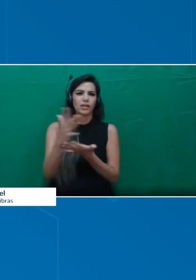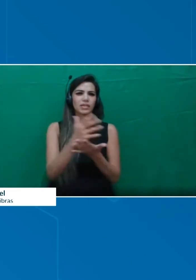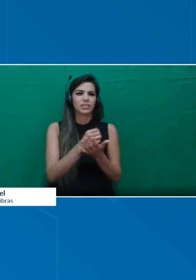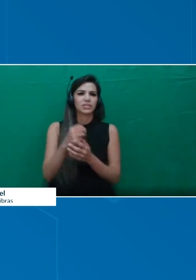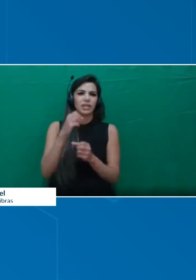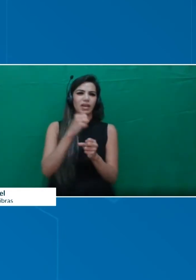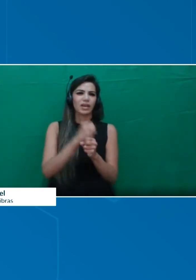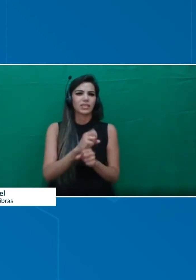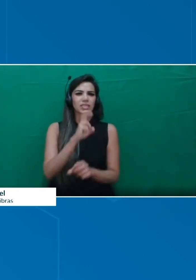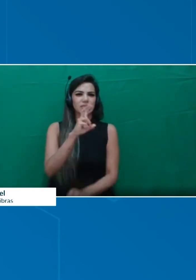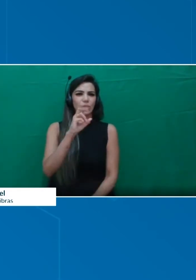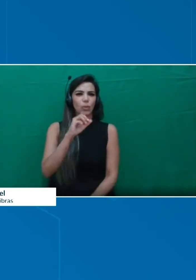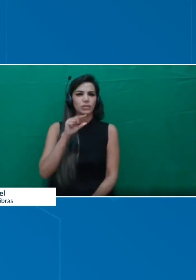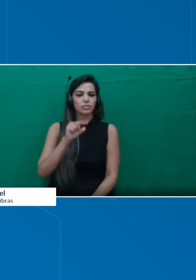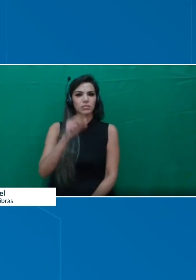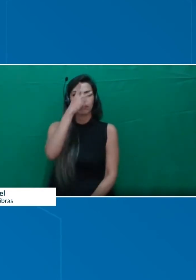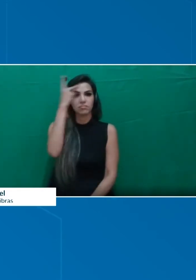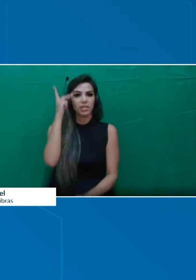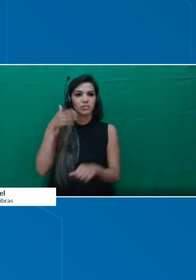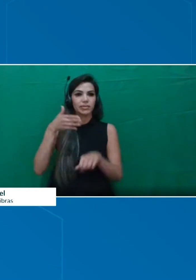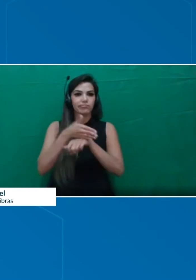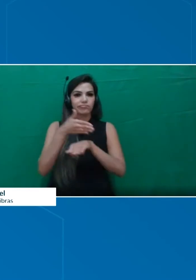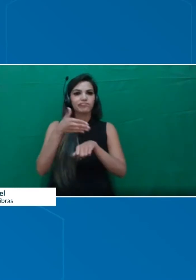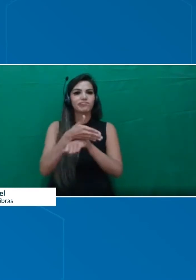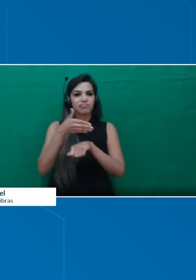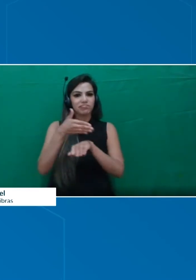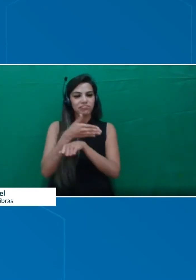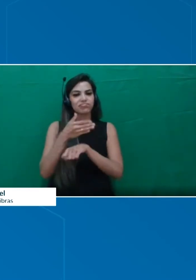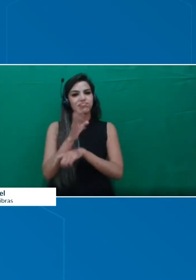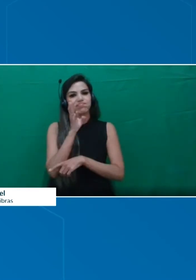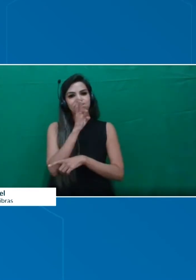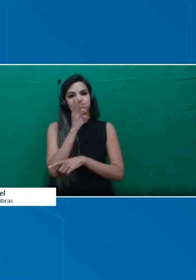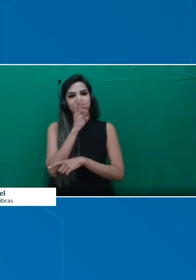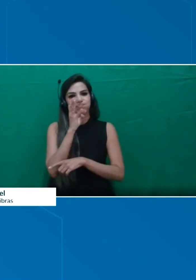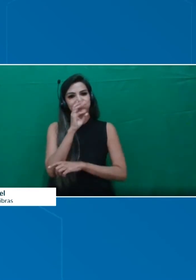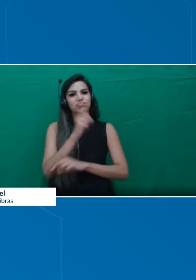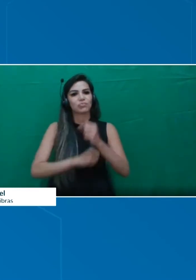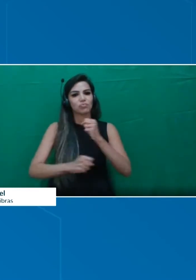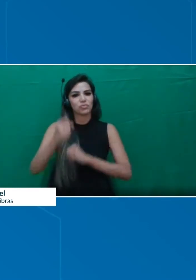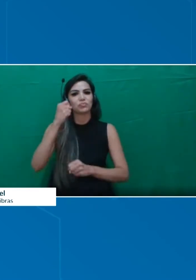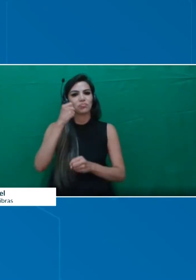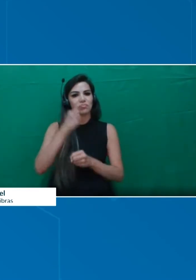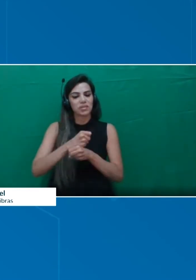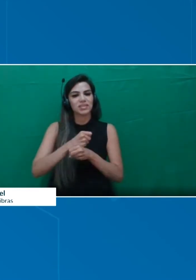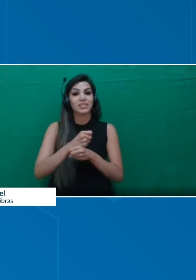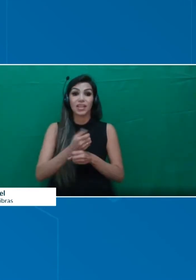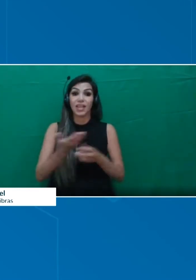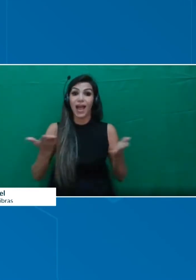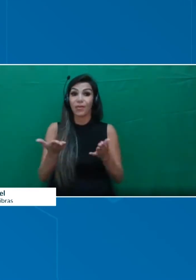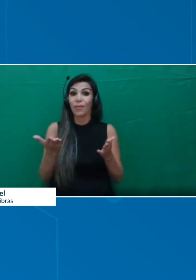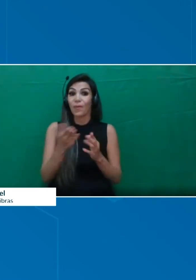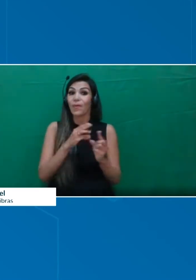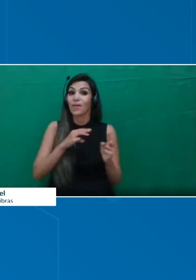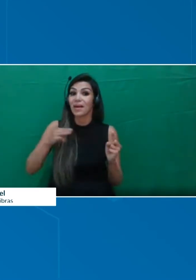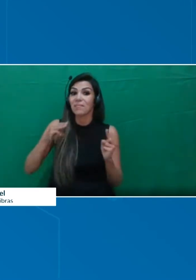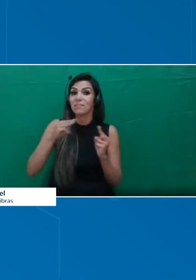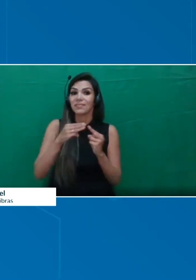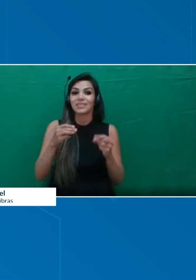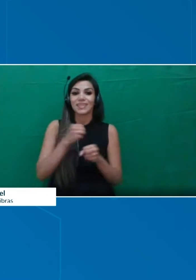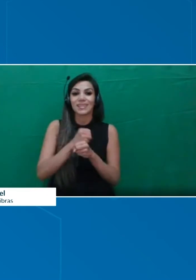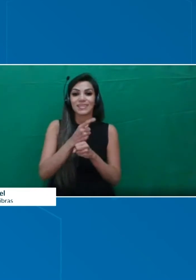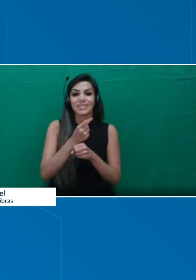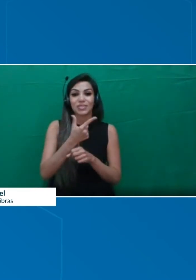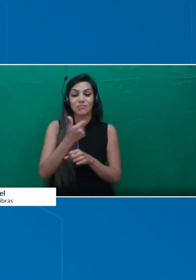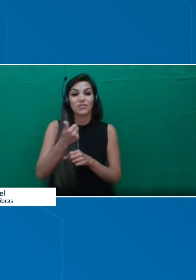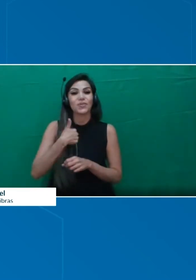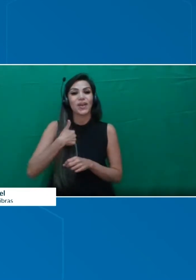mil visualizações ao longo das atividades propostas no evento do ano passado. A meta para esse ano é, no mínimo, dobrar a meta, né,